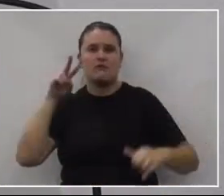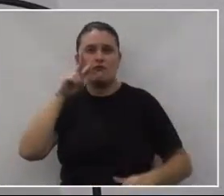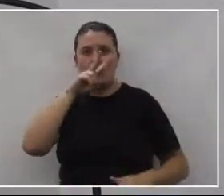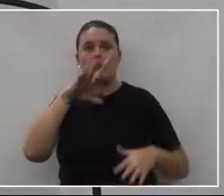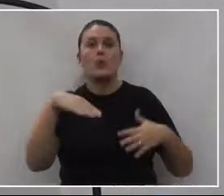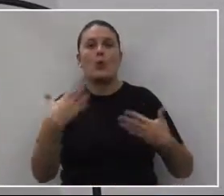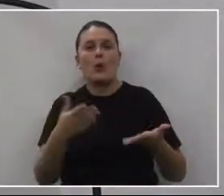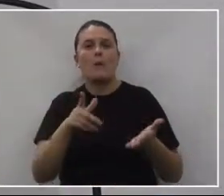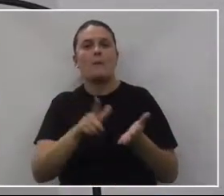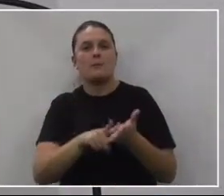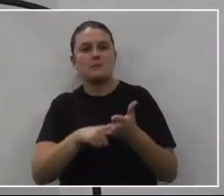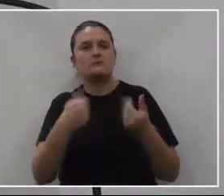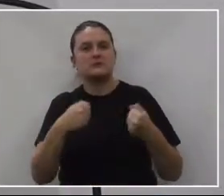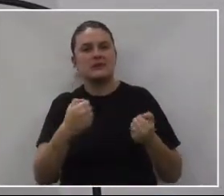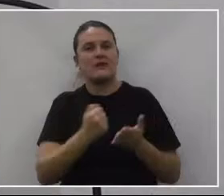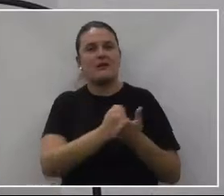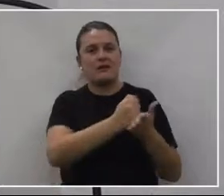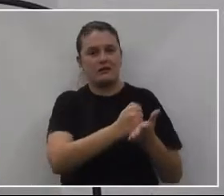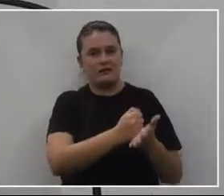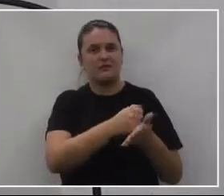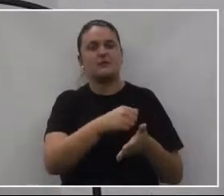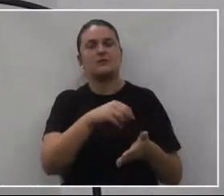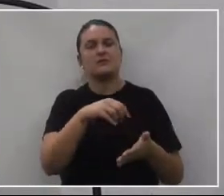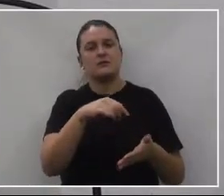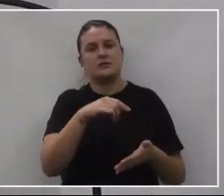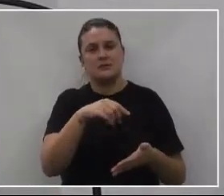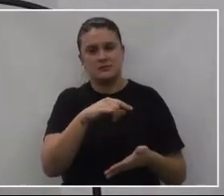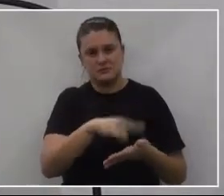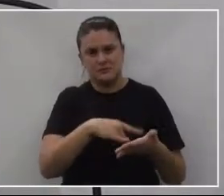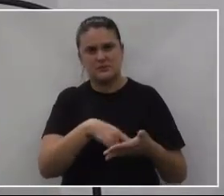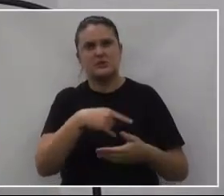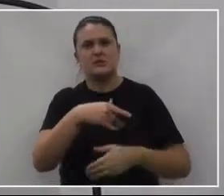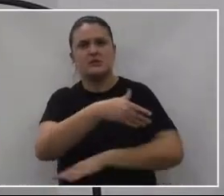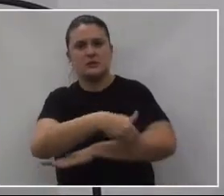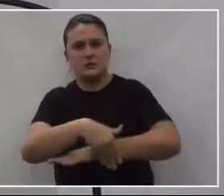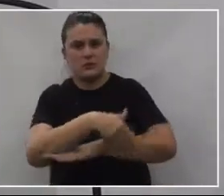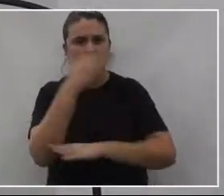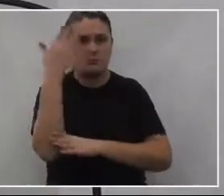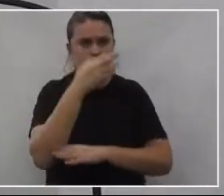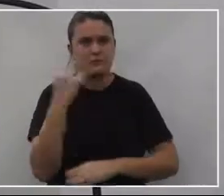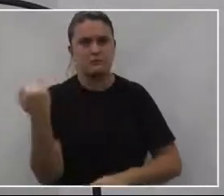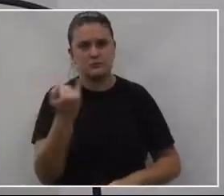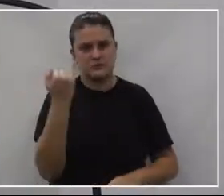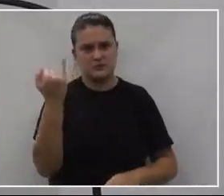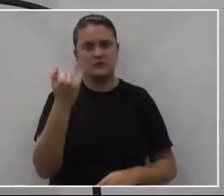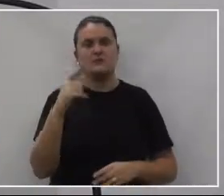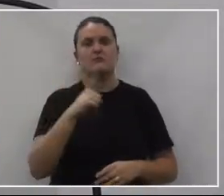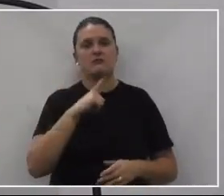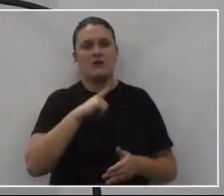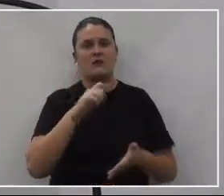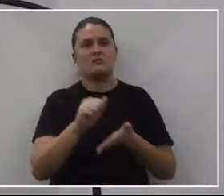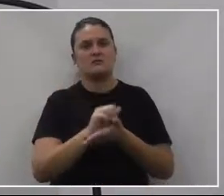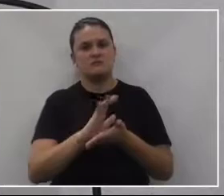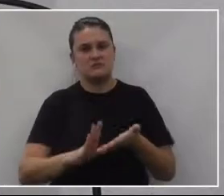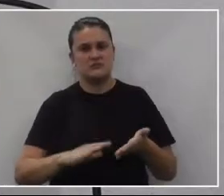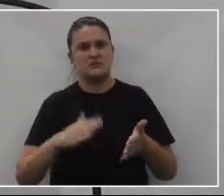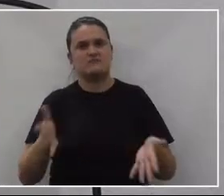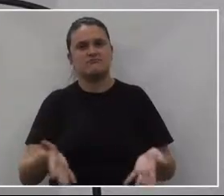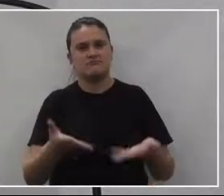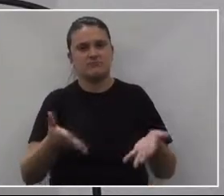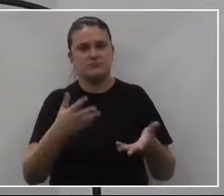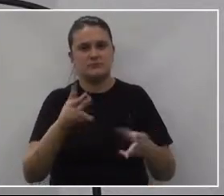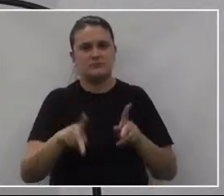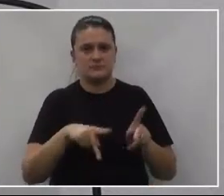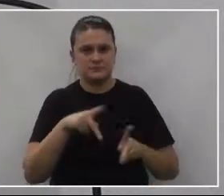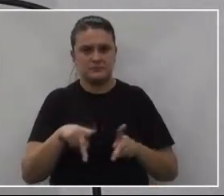documentos precisa levar, né? Claro que sempre documento pessoal, comprovante de endereço é importante. Mas inúmeras outras atividades que vão ser promovidas ali para a população.